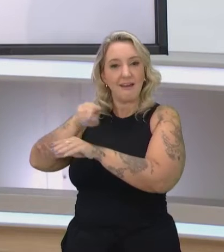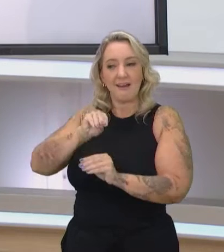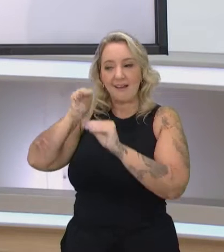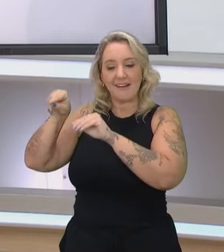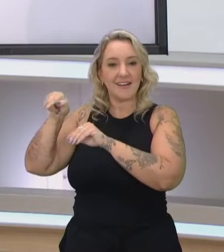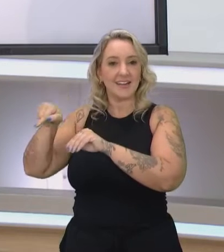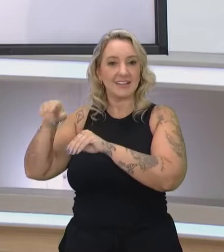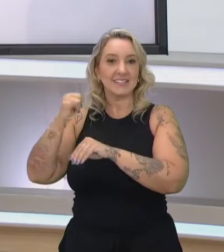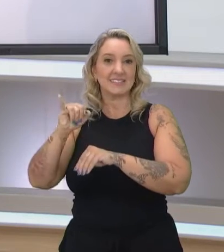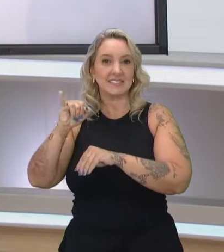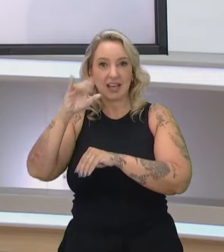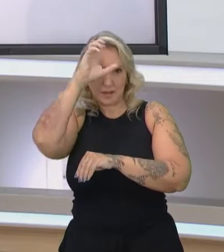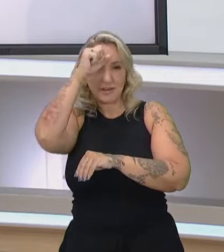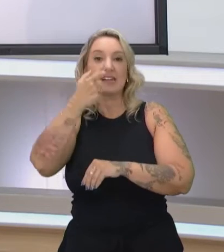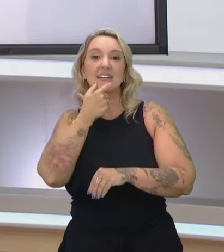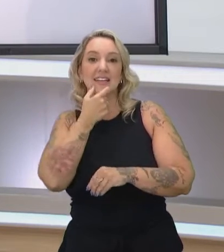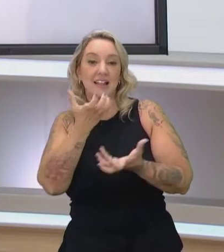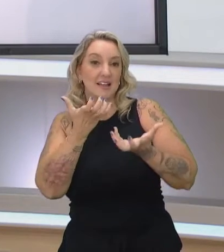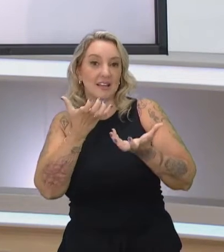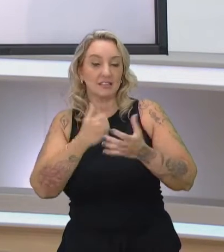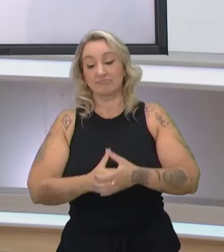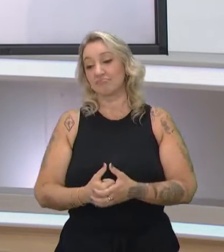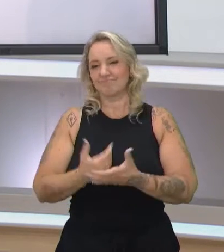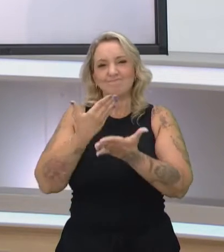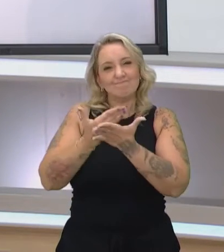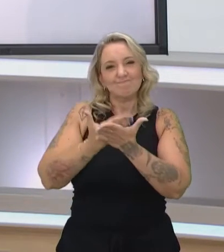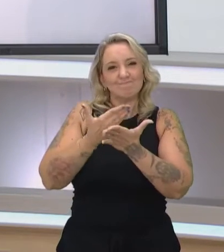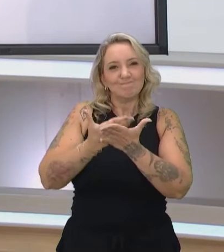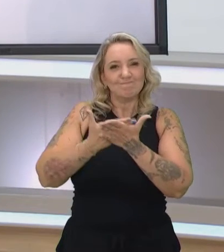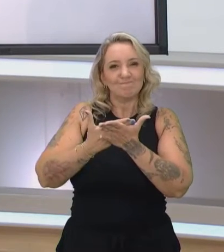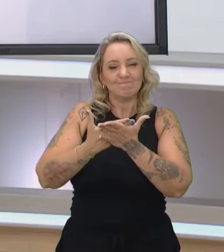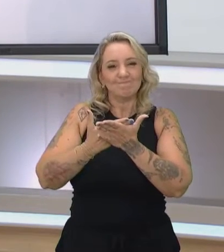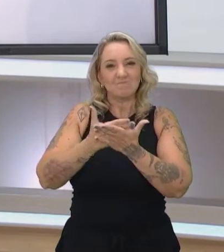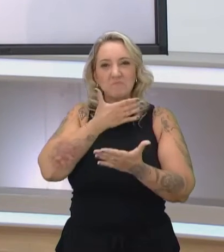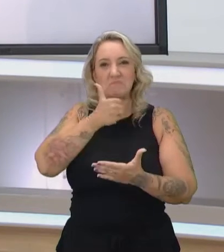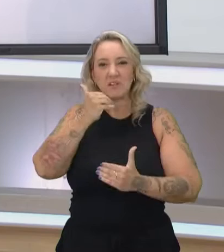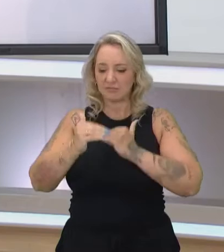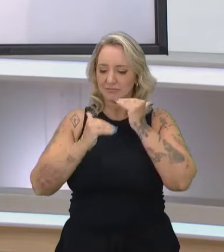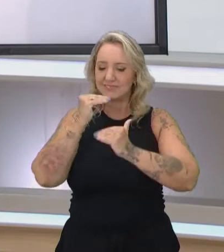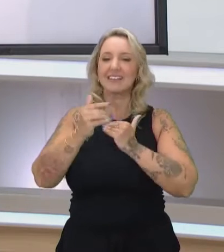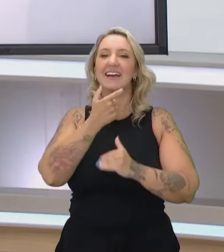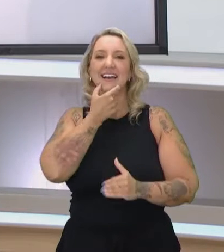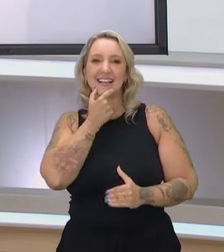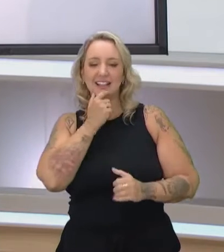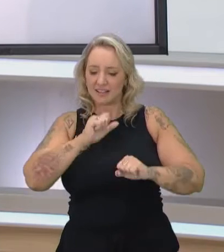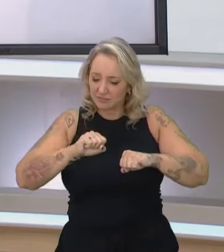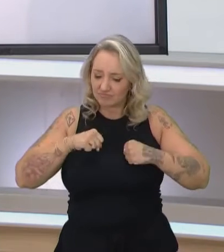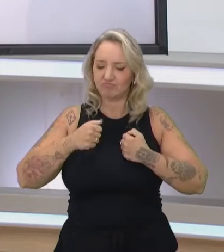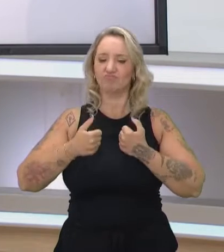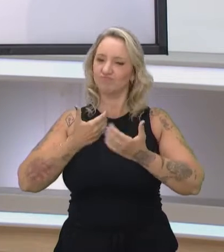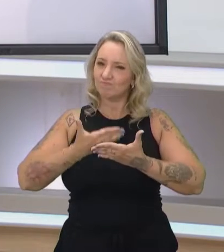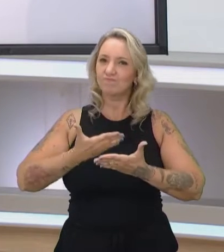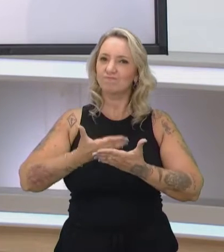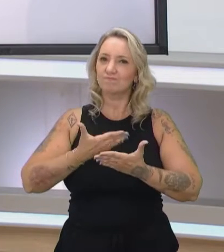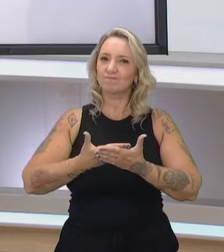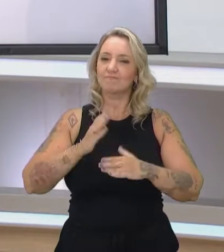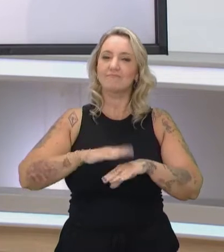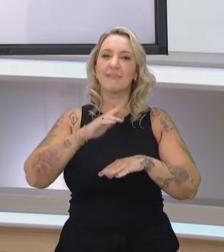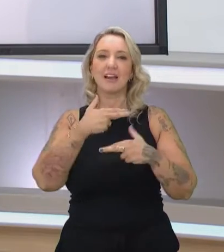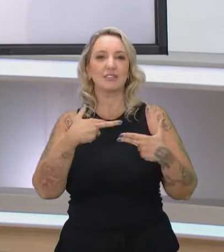se eu quero aprender inglês, então eu vou estudar inglês, vou me aprimorar mais. Dedicar mais tempo com